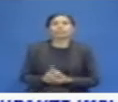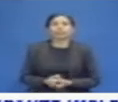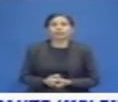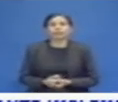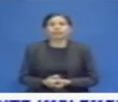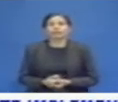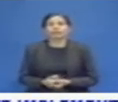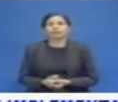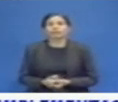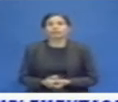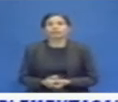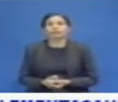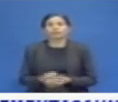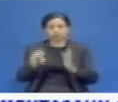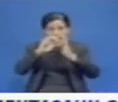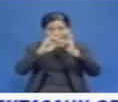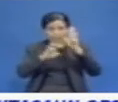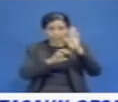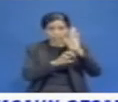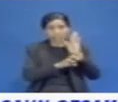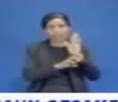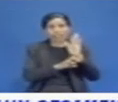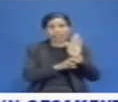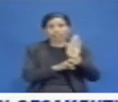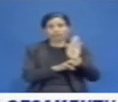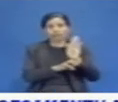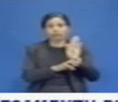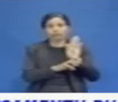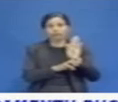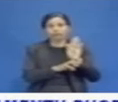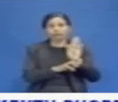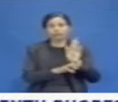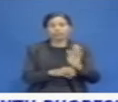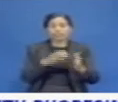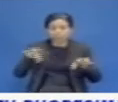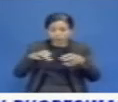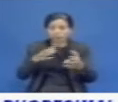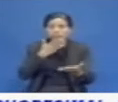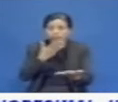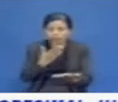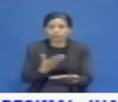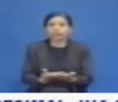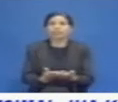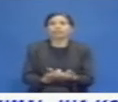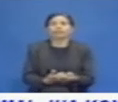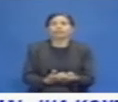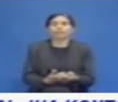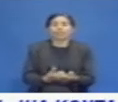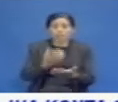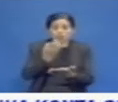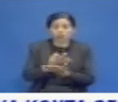está Estado nem bens móveis e imóveis nem a ossa